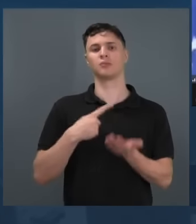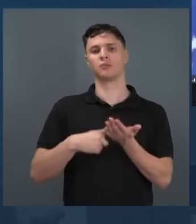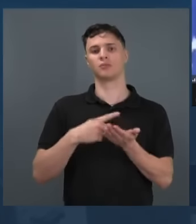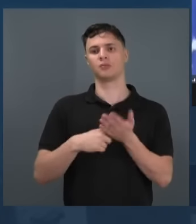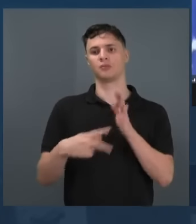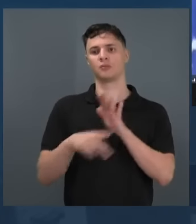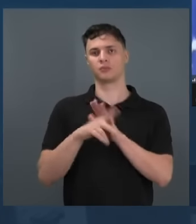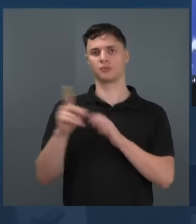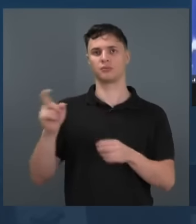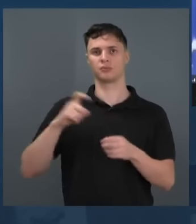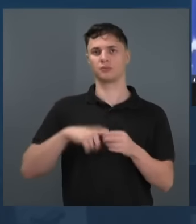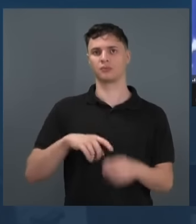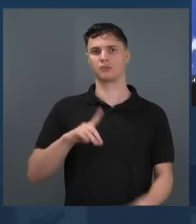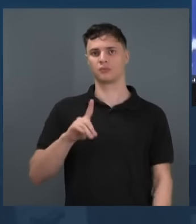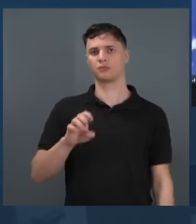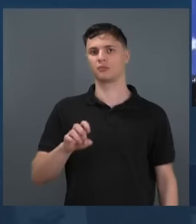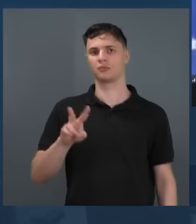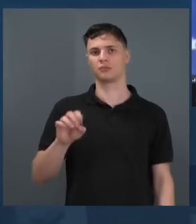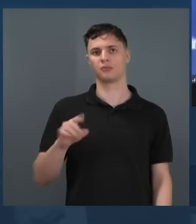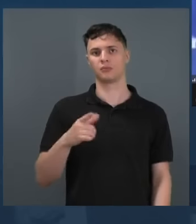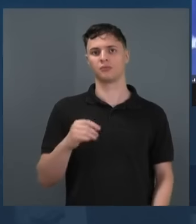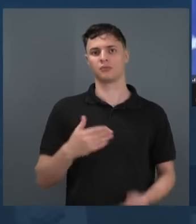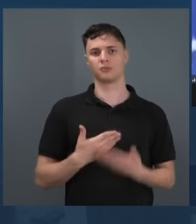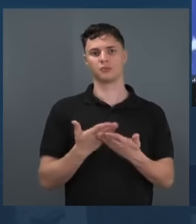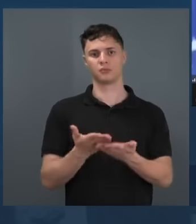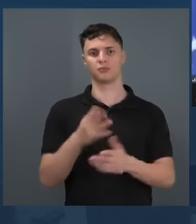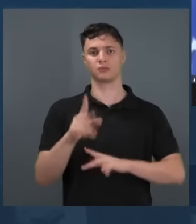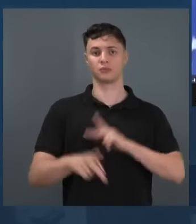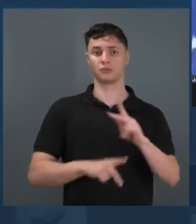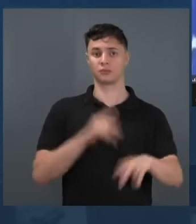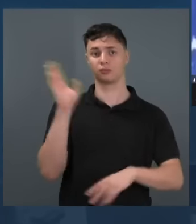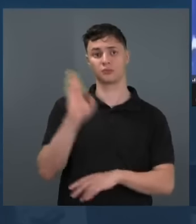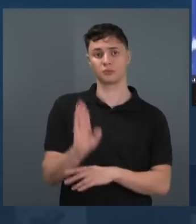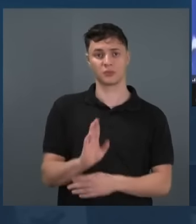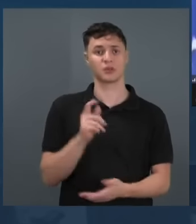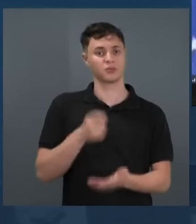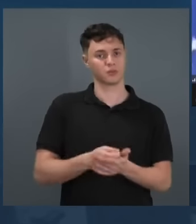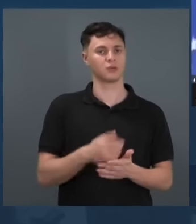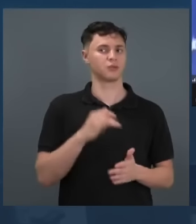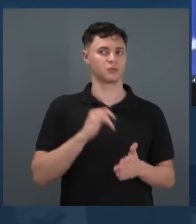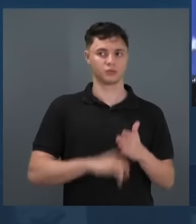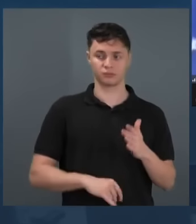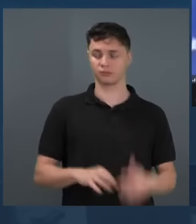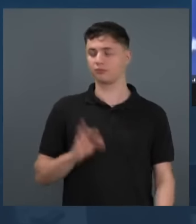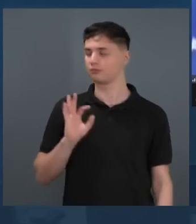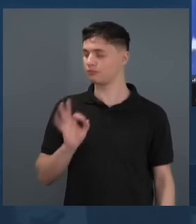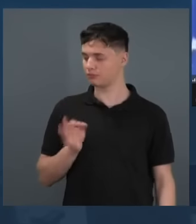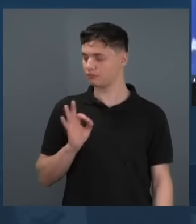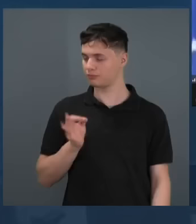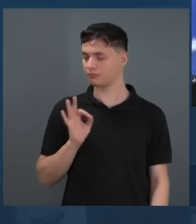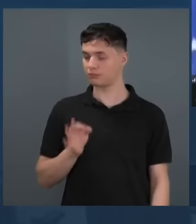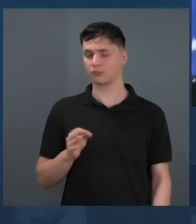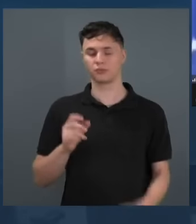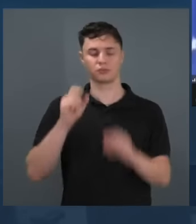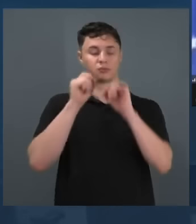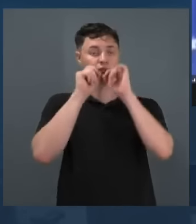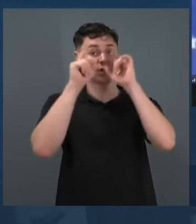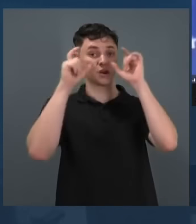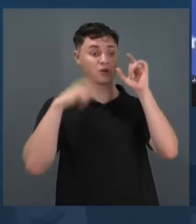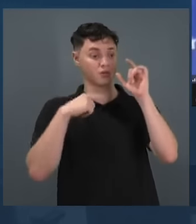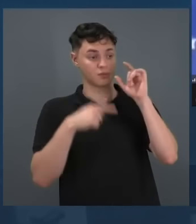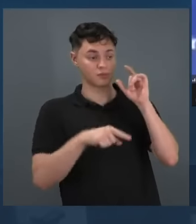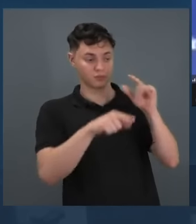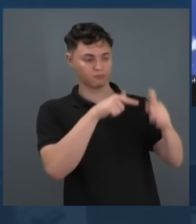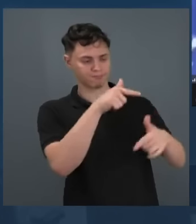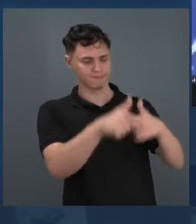devolução para o brasileiro que paga imposto. Isso, que acorda cedo para ir trabalhar,